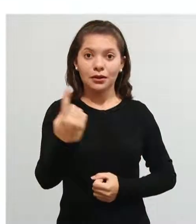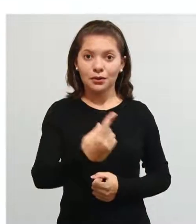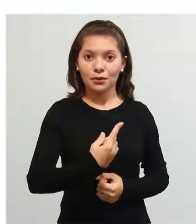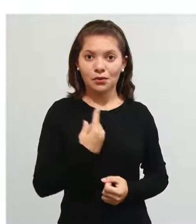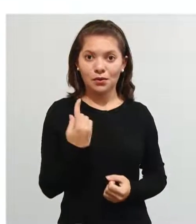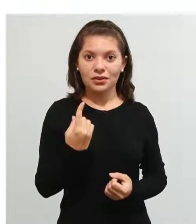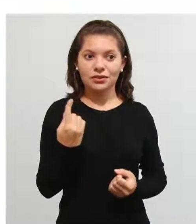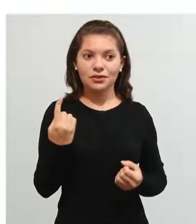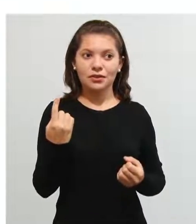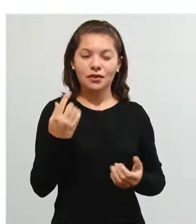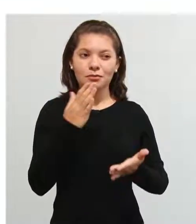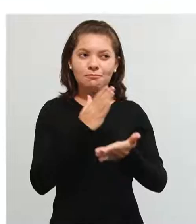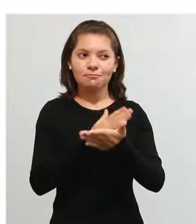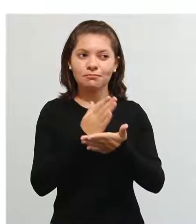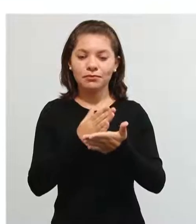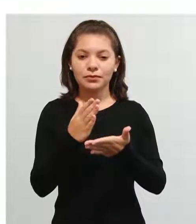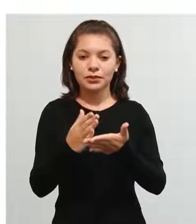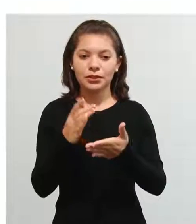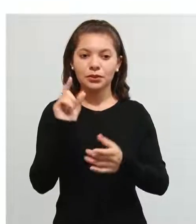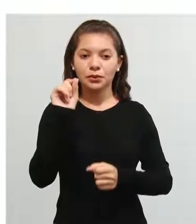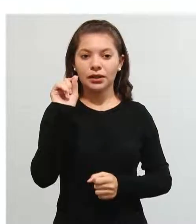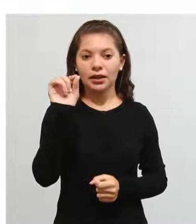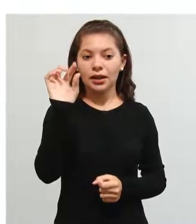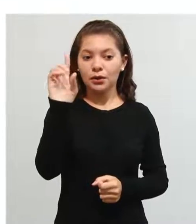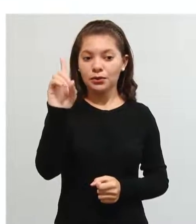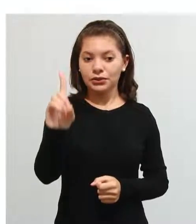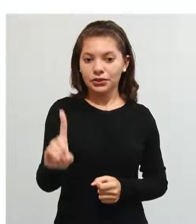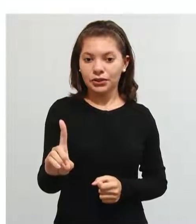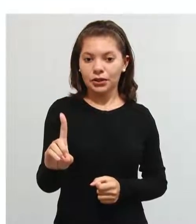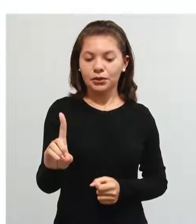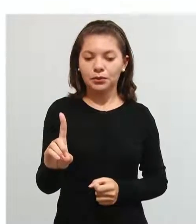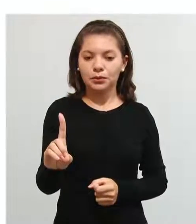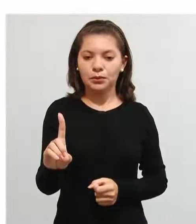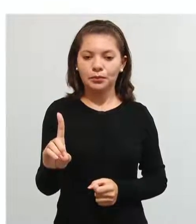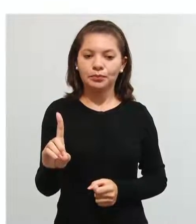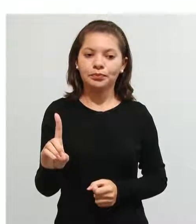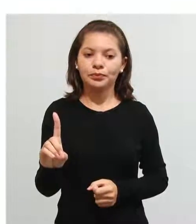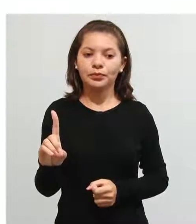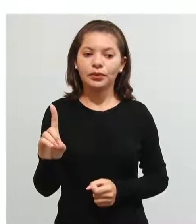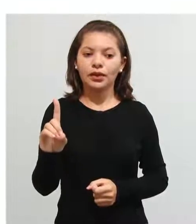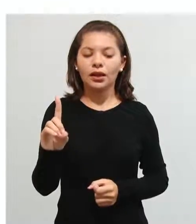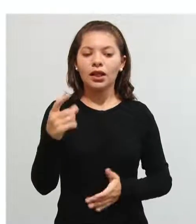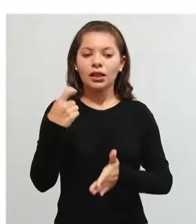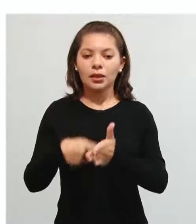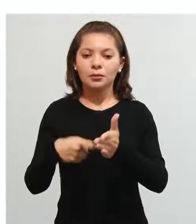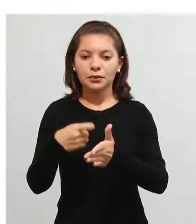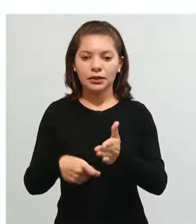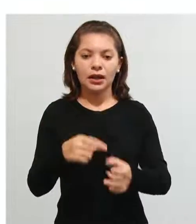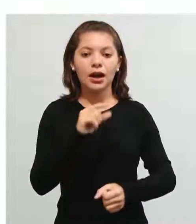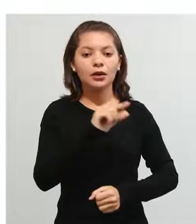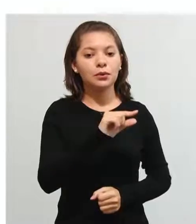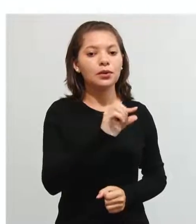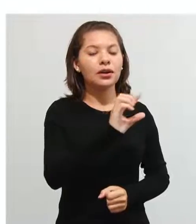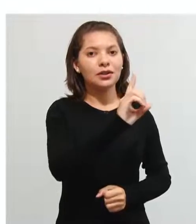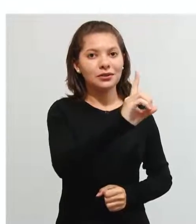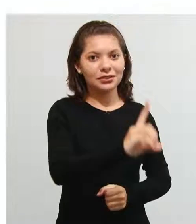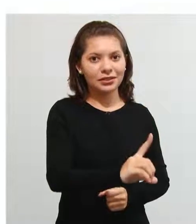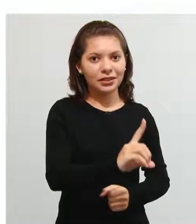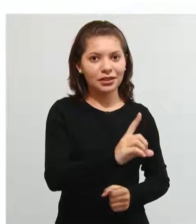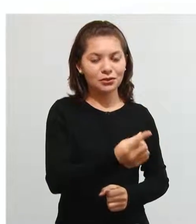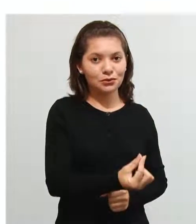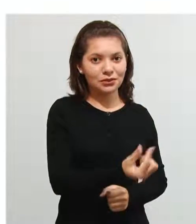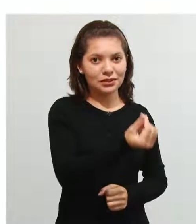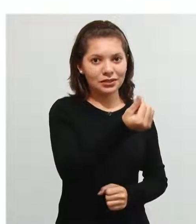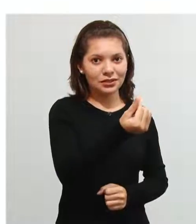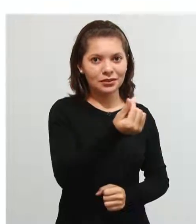uma distinção entre o direito tributário e o direito financeiro. Olha só, quando a gente